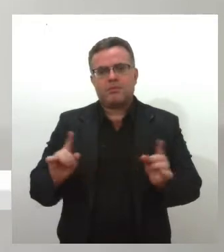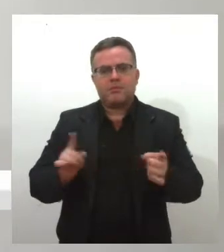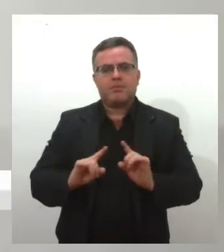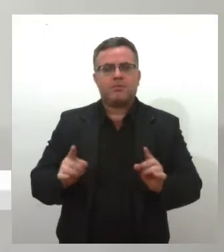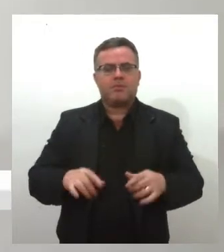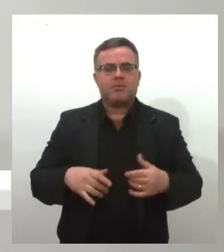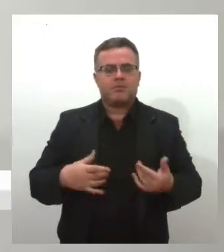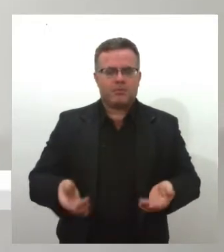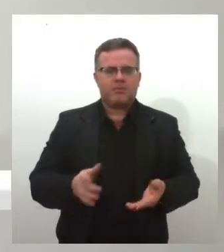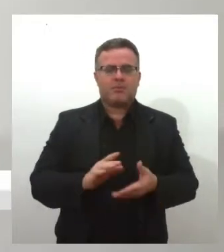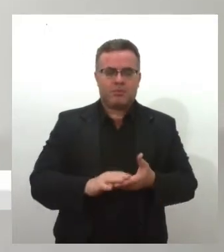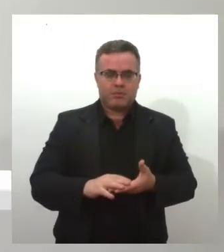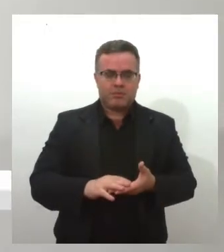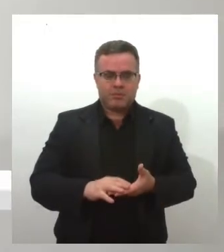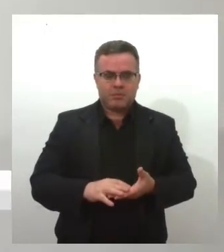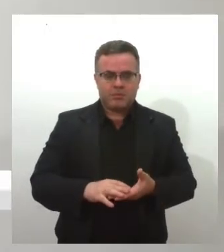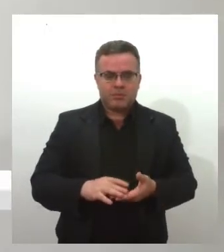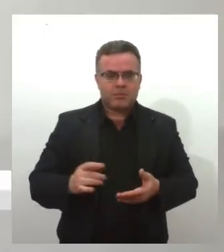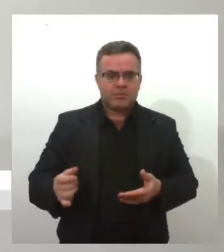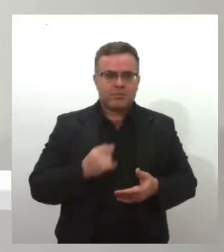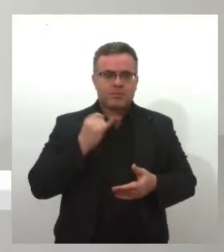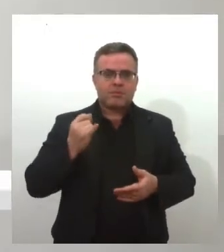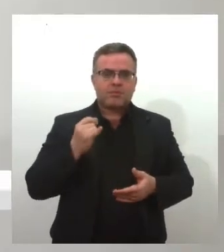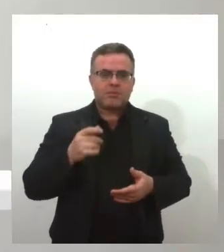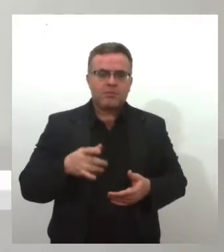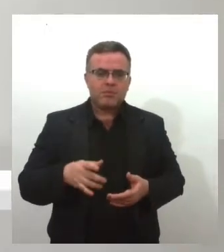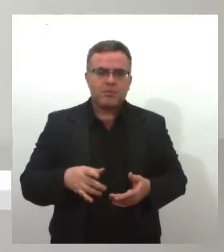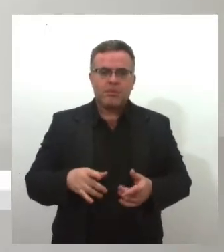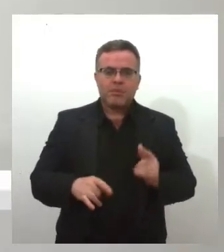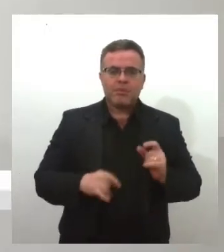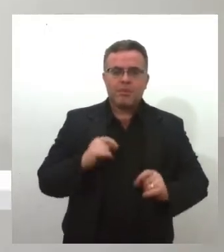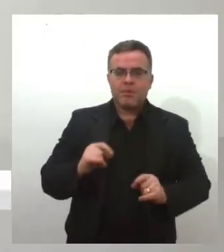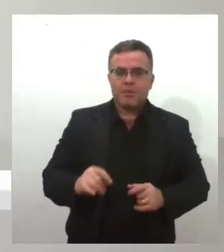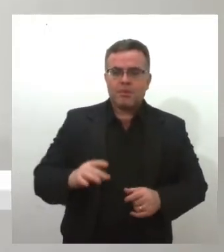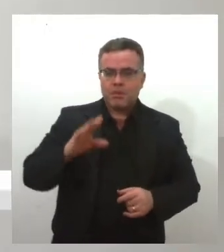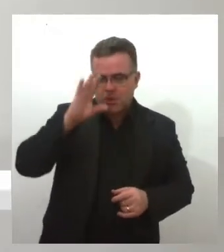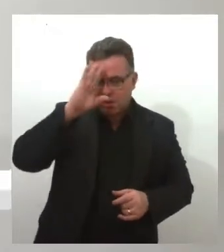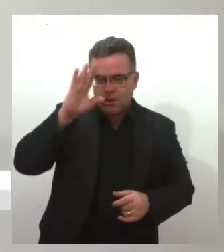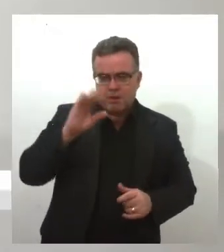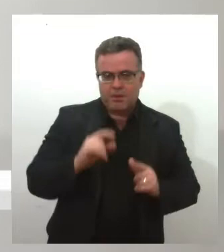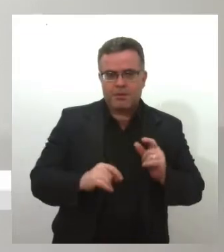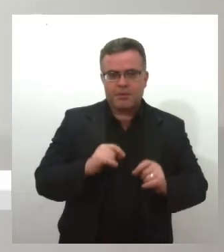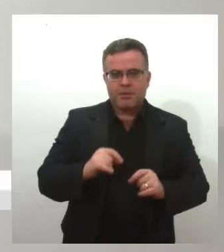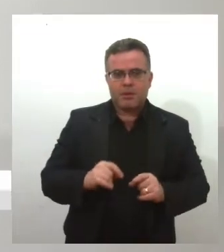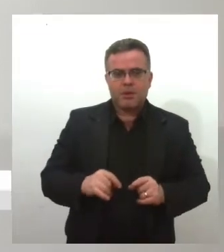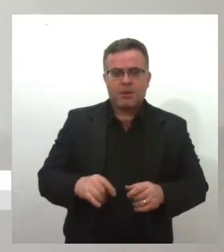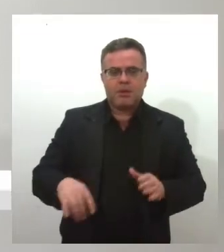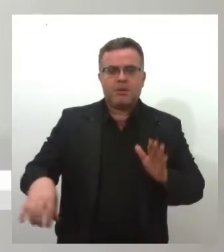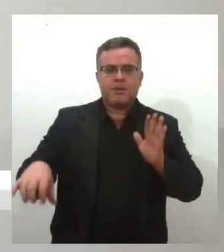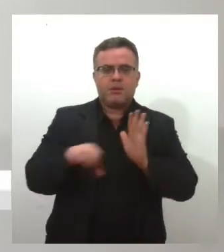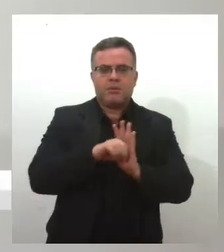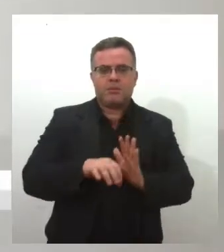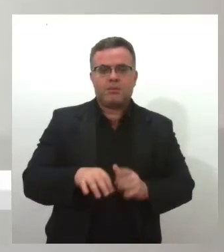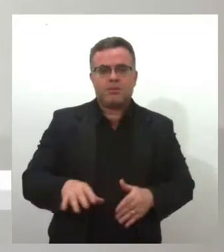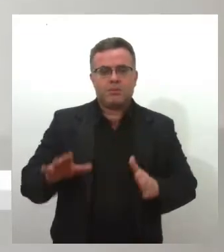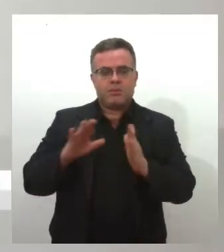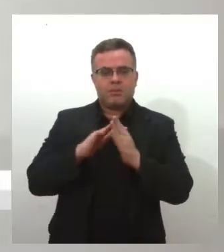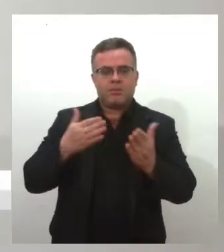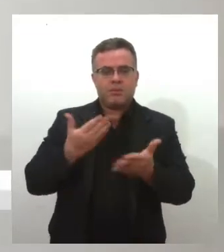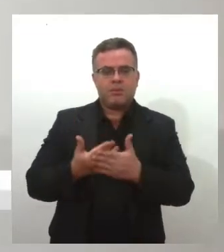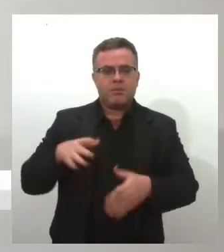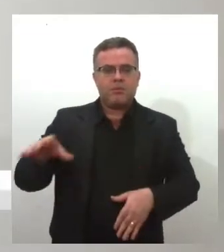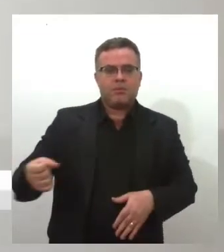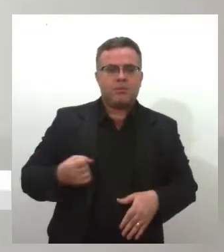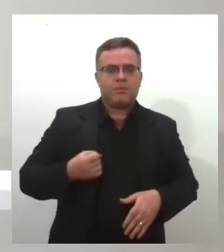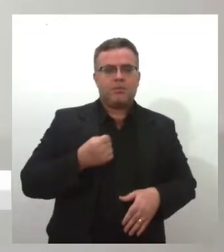falando. O que há é uma grande zona cinza, né, que não diz que é crime você tirar os seus filhos da